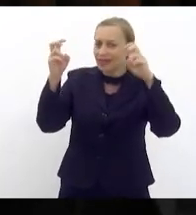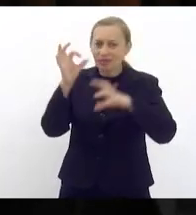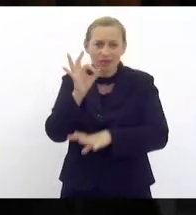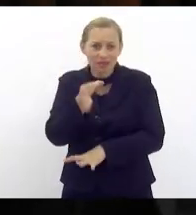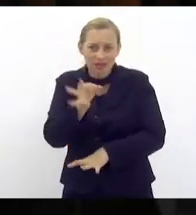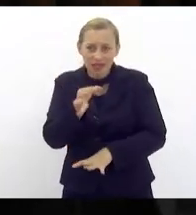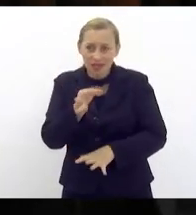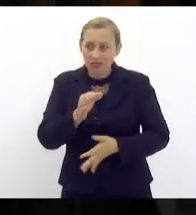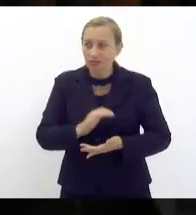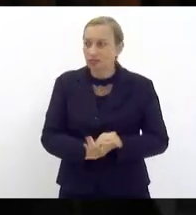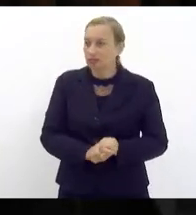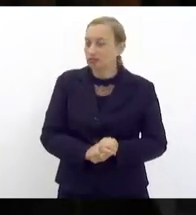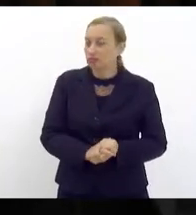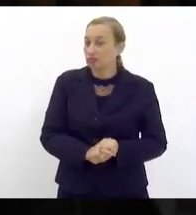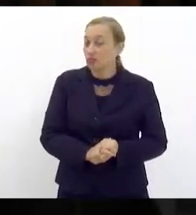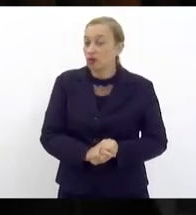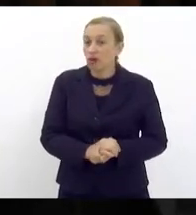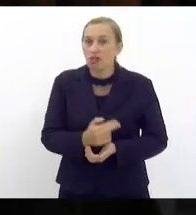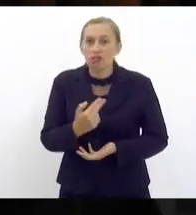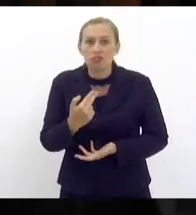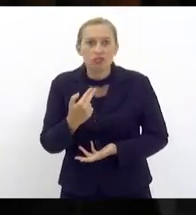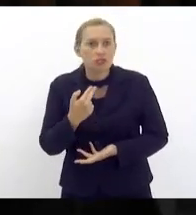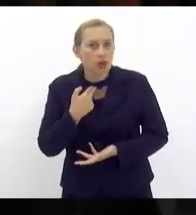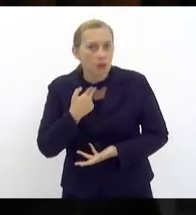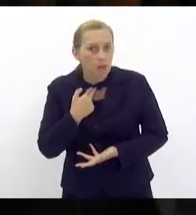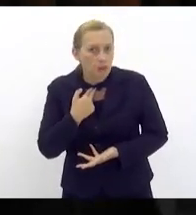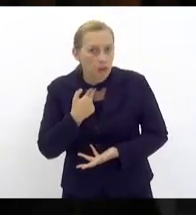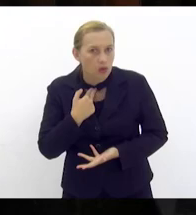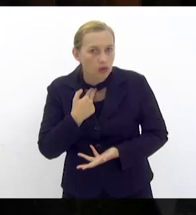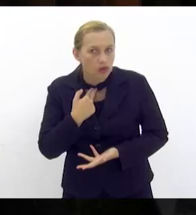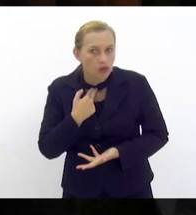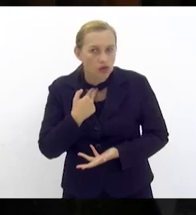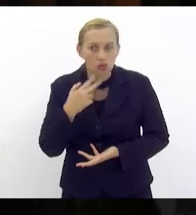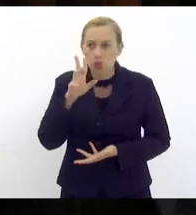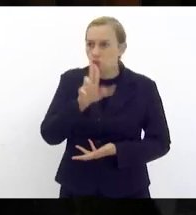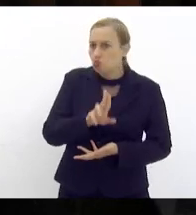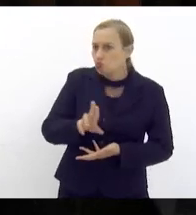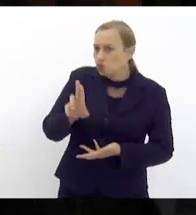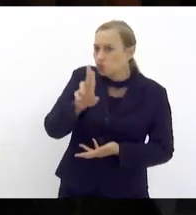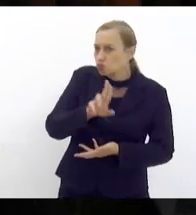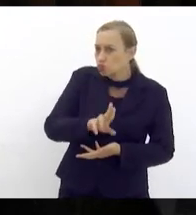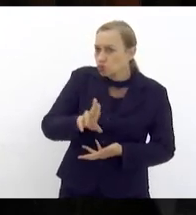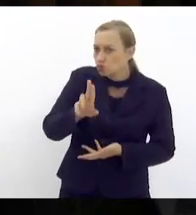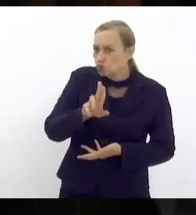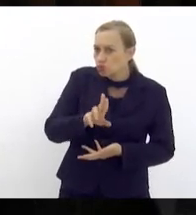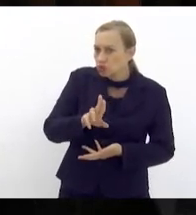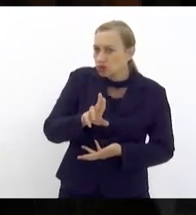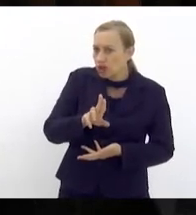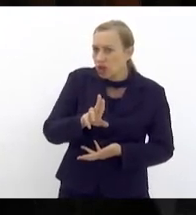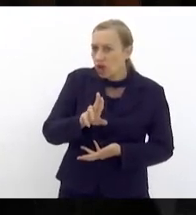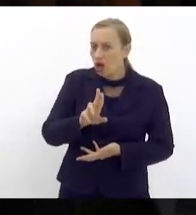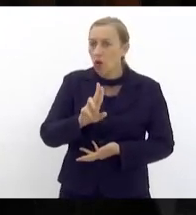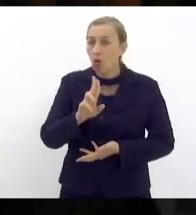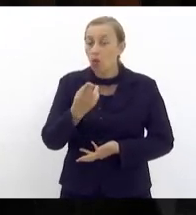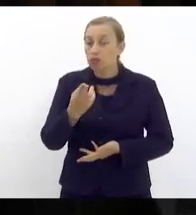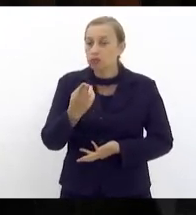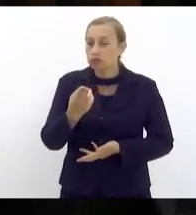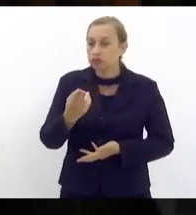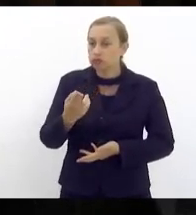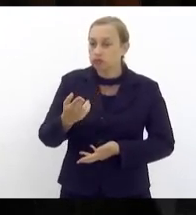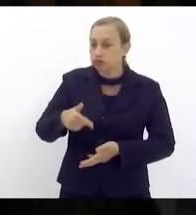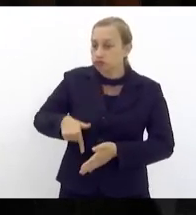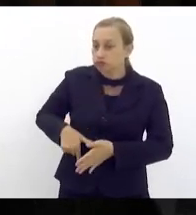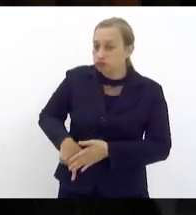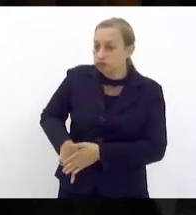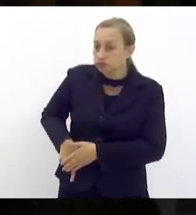que não se deve e não se pode usar nem portar arma